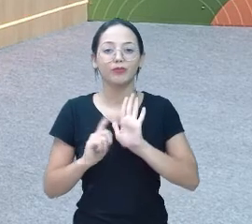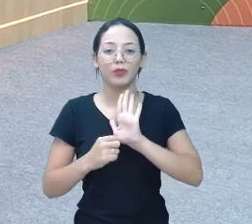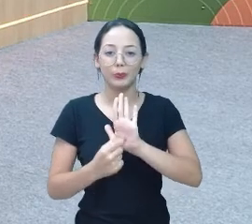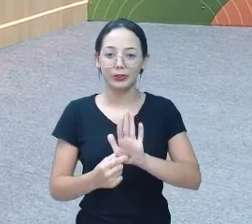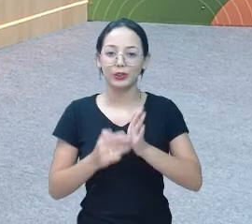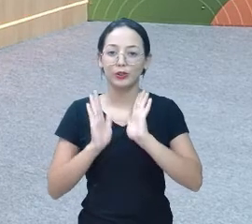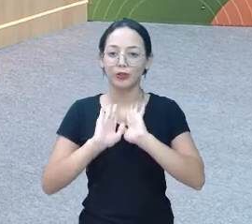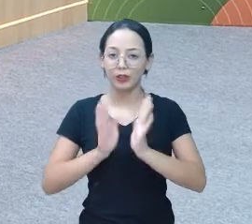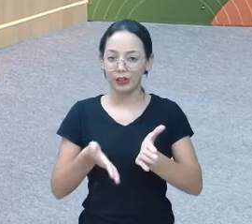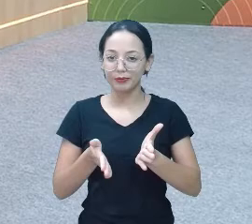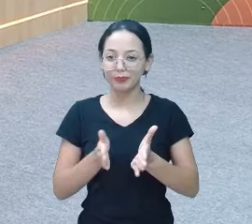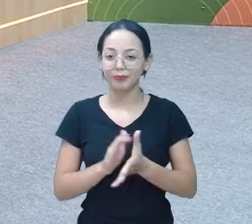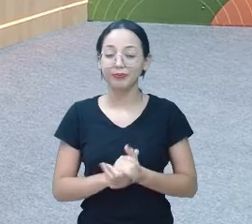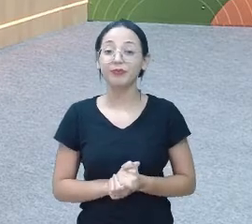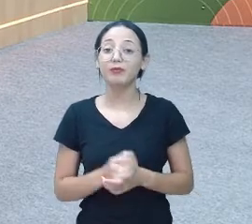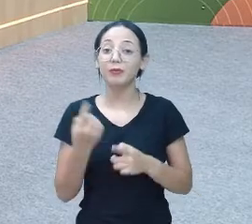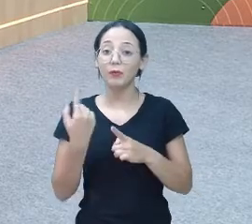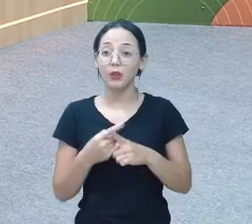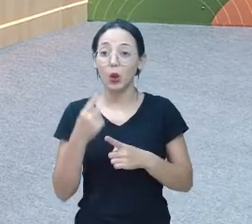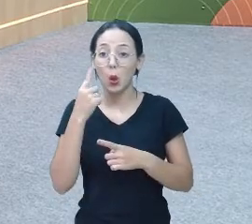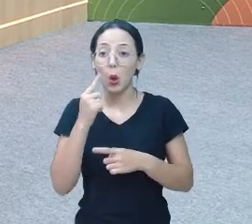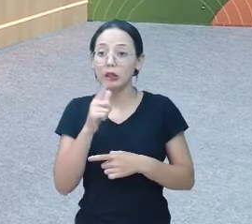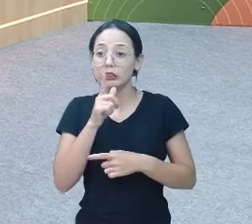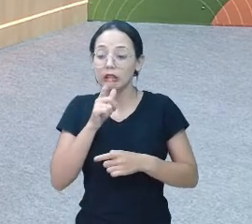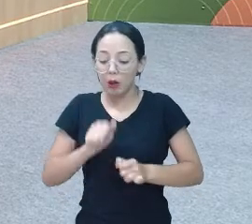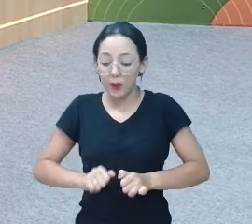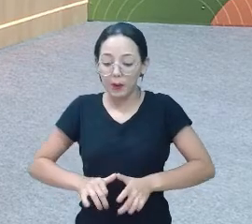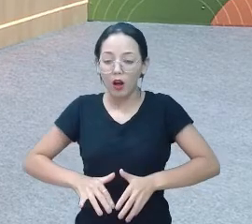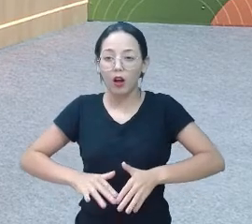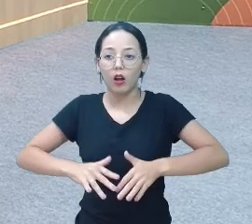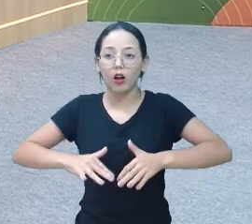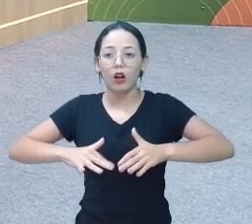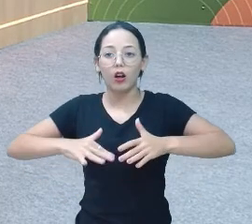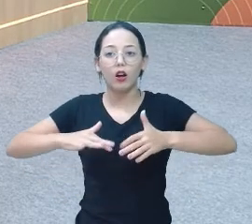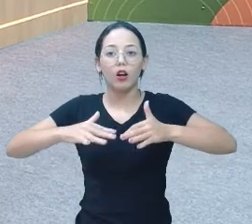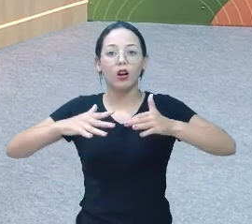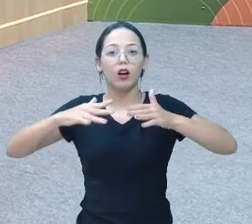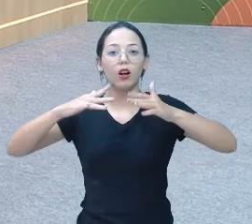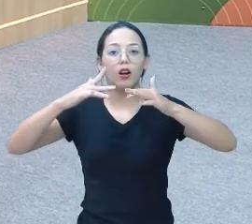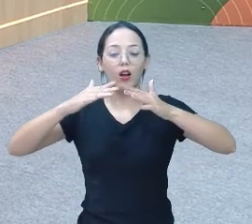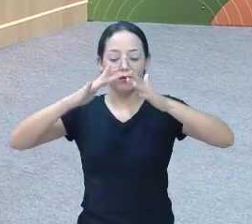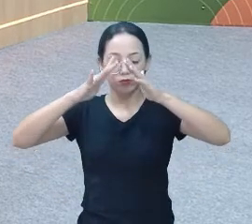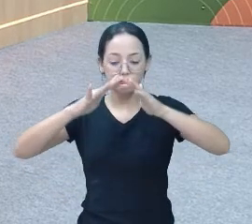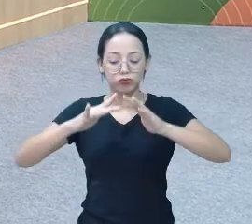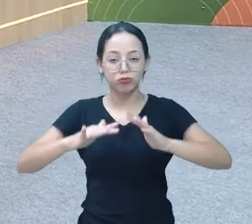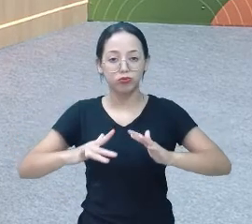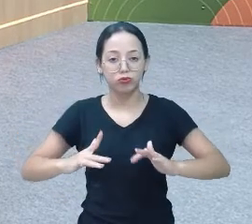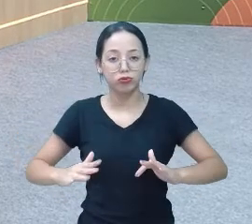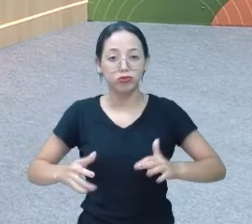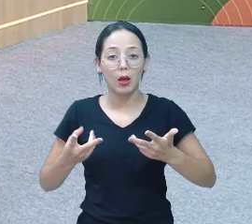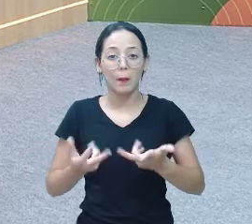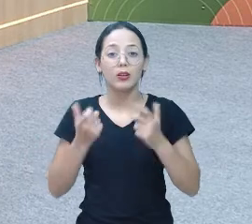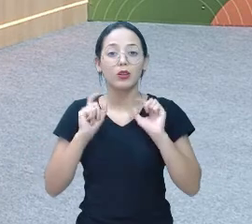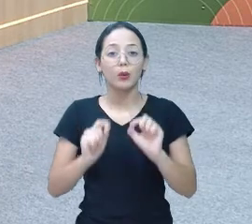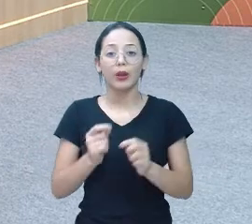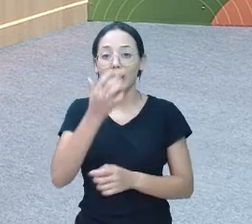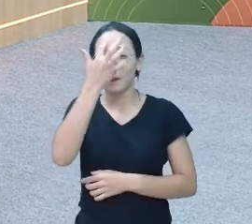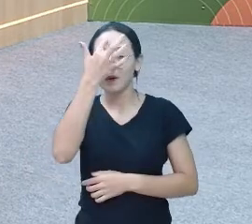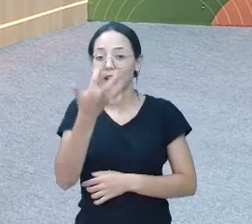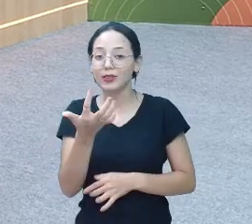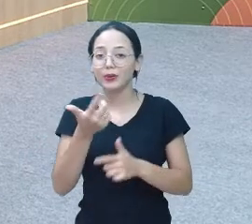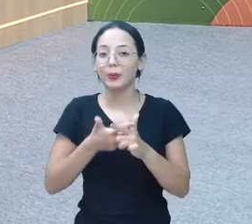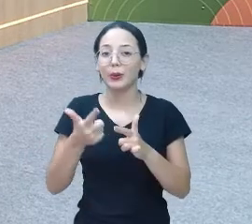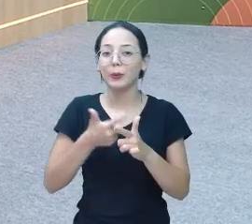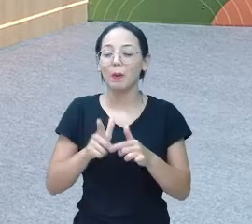de ver. Ou seja, a enchente do rio, quando ele baixa o nível, então observe que para se resolver esse